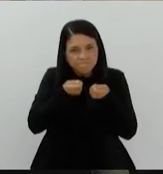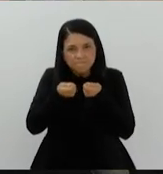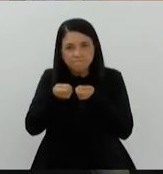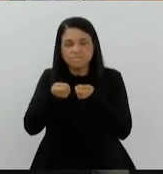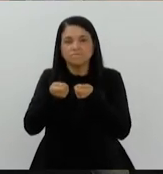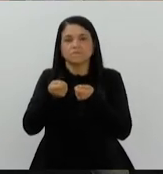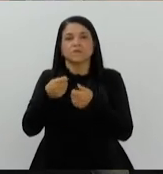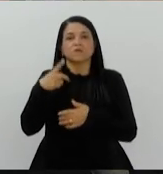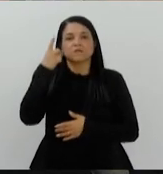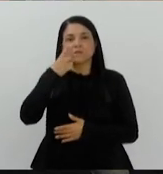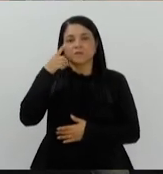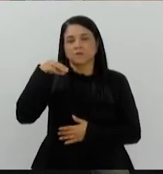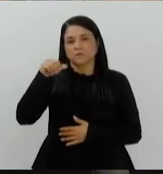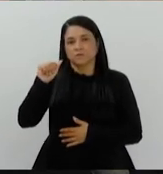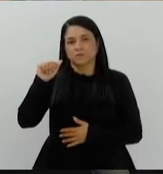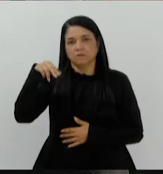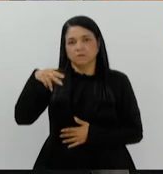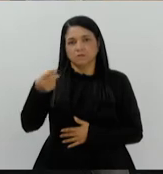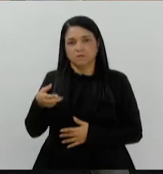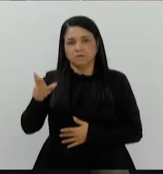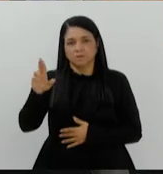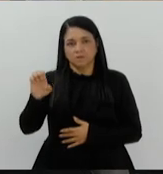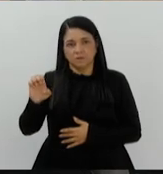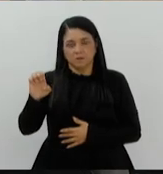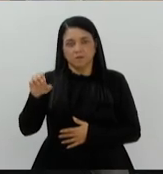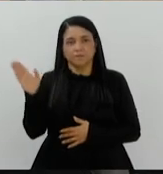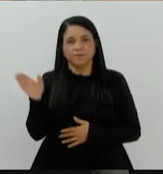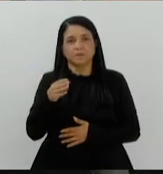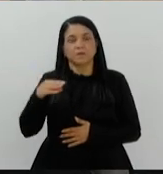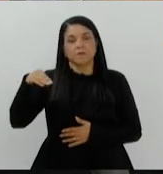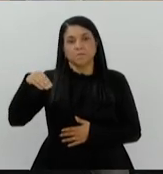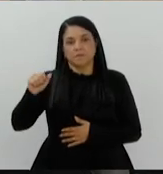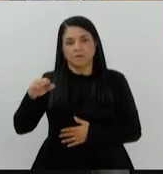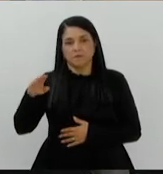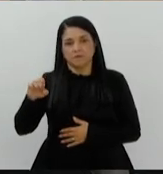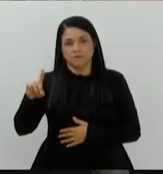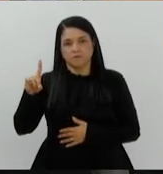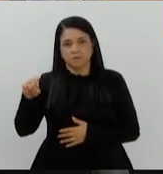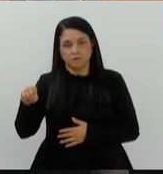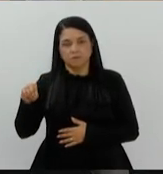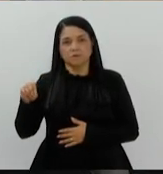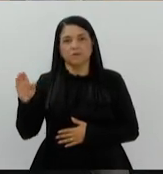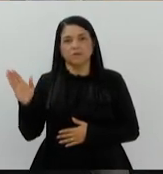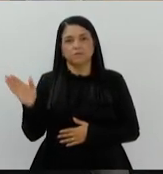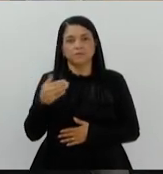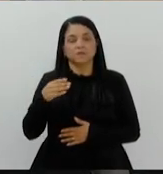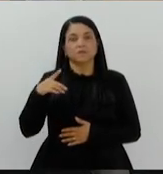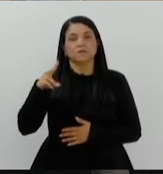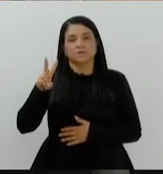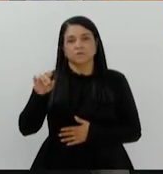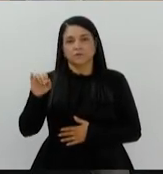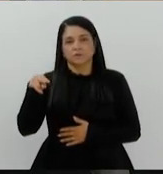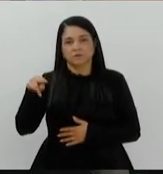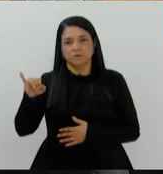deputado André Correia, deputado Carlos Macedo, deputado Vinícius Cozzolino,